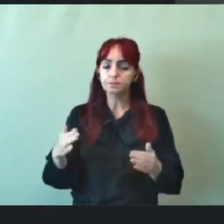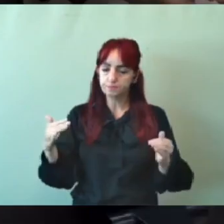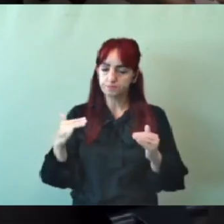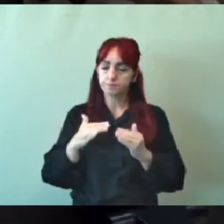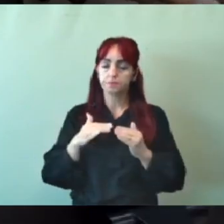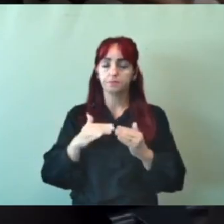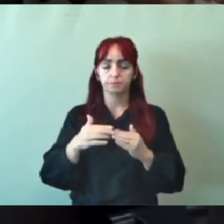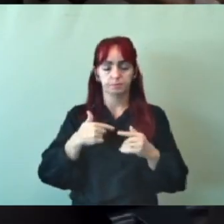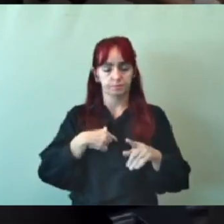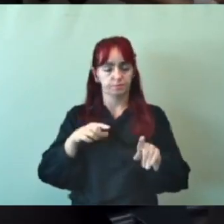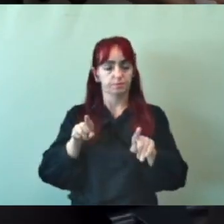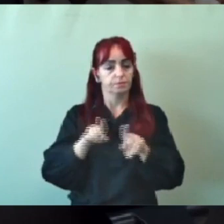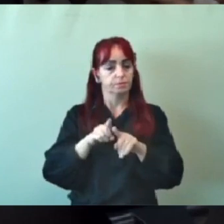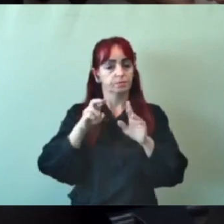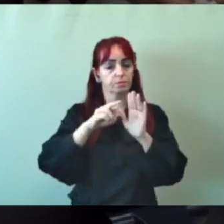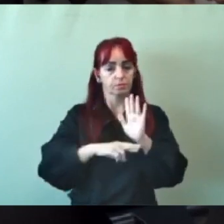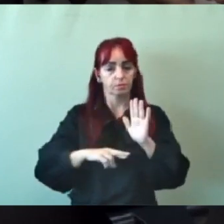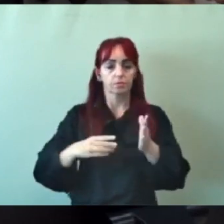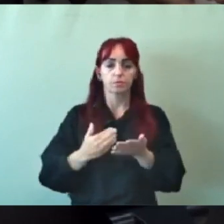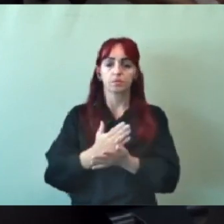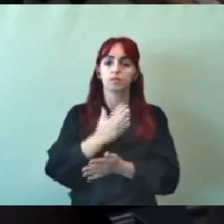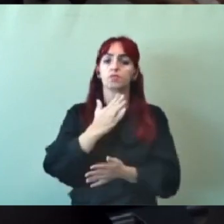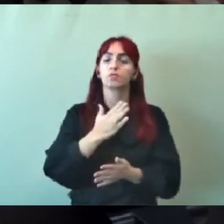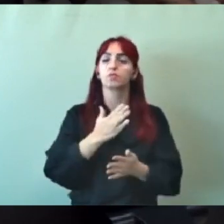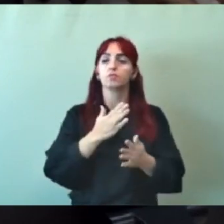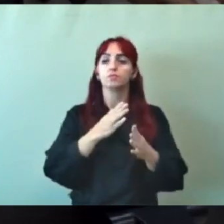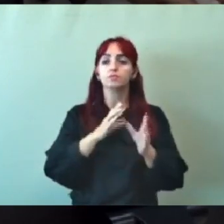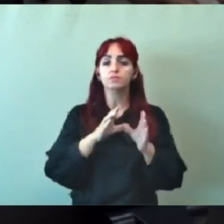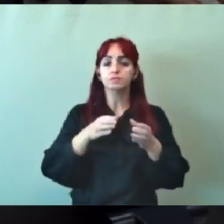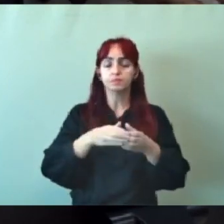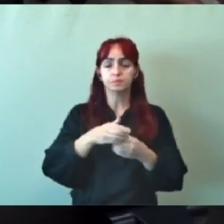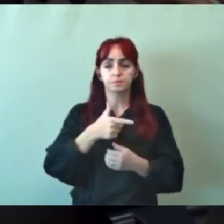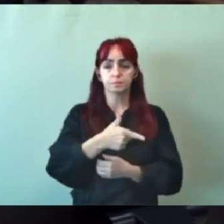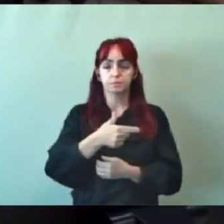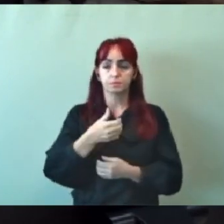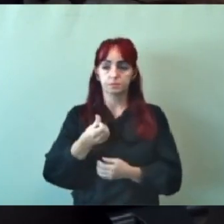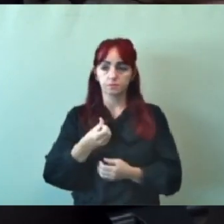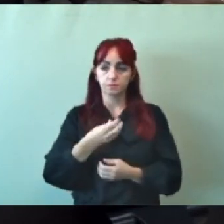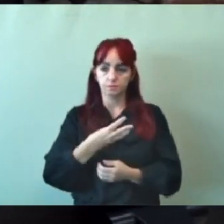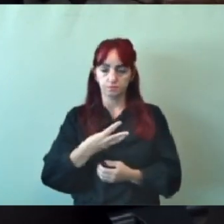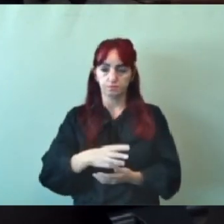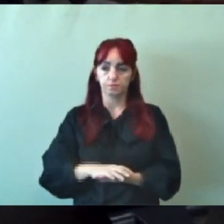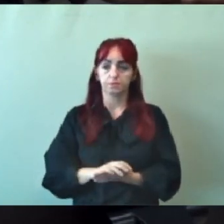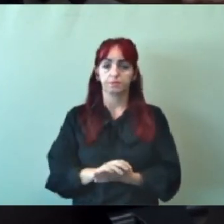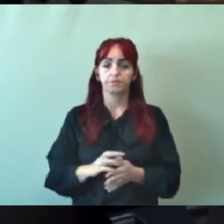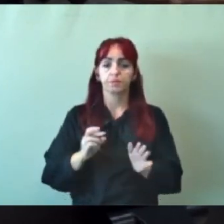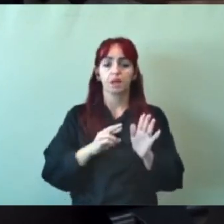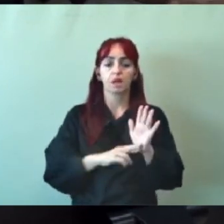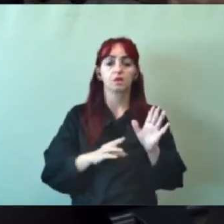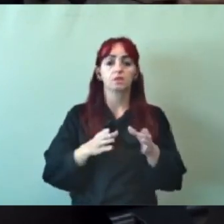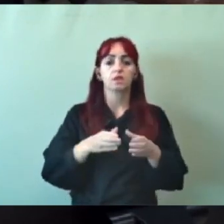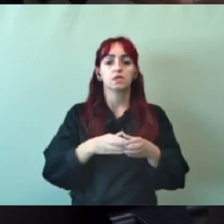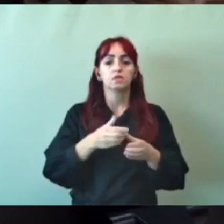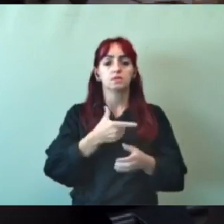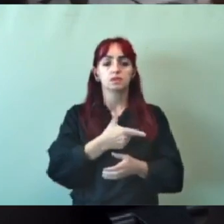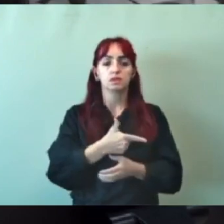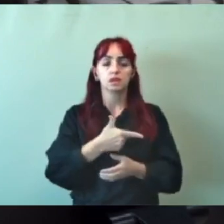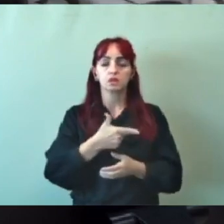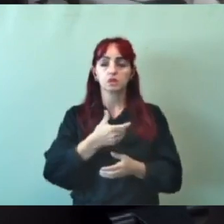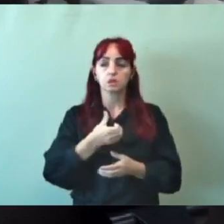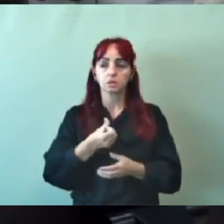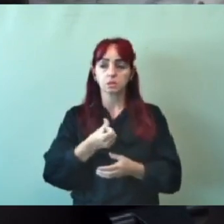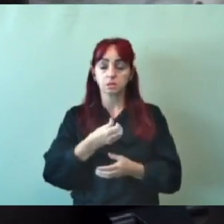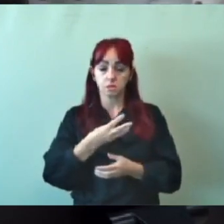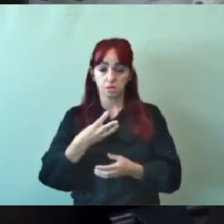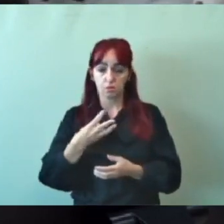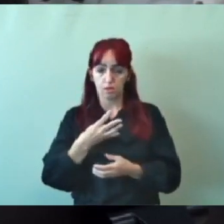com requerimento que é aprovado requerimento de comissão 263/2024. Requerimento de comissão 264/2024 tem uma visita técnica.